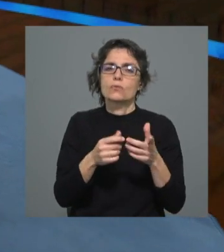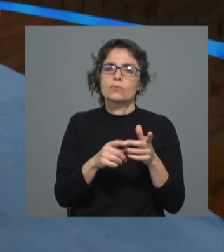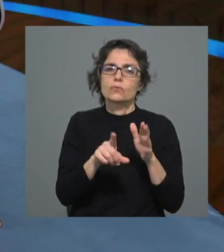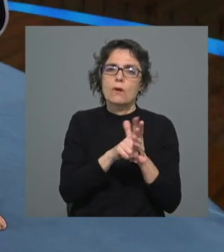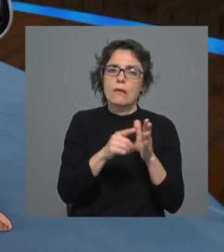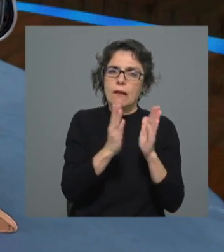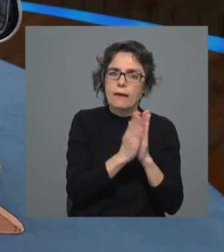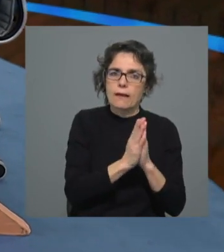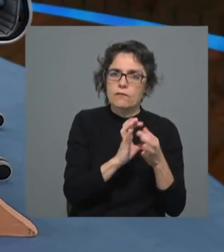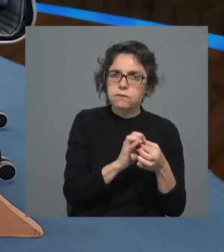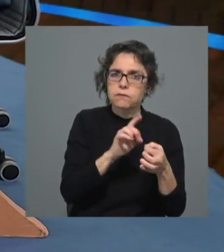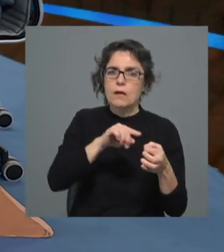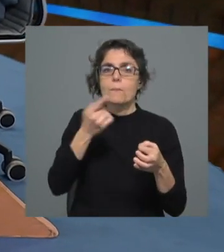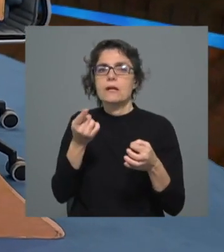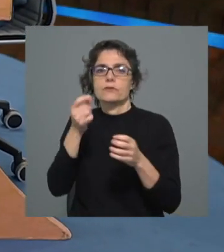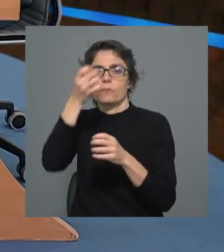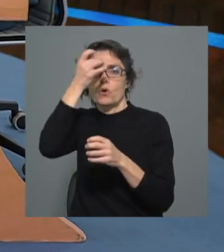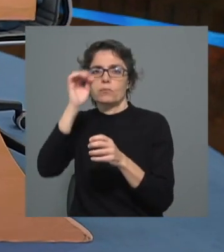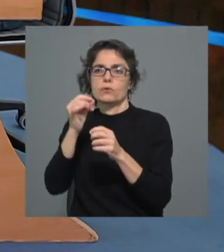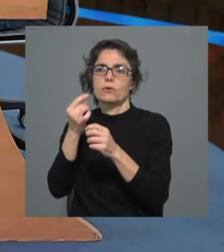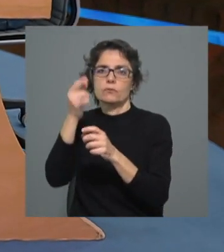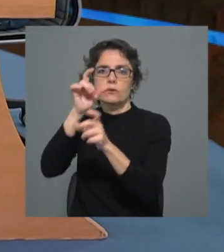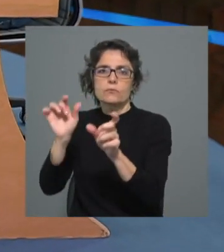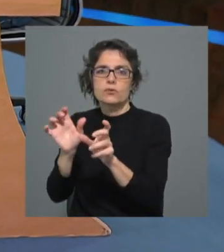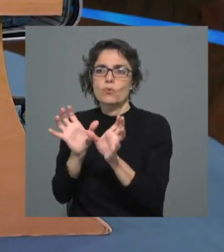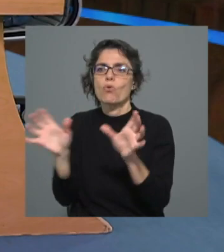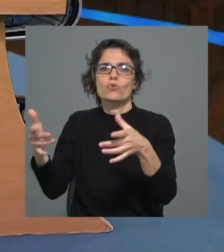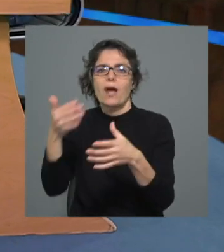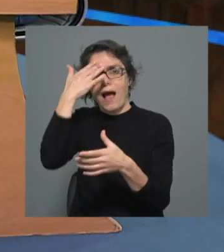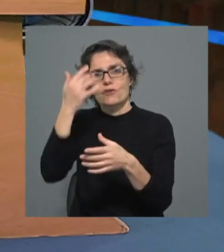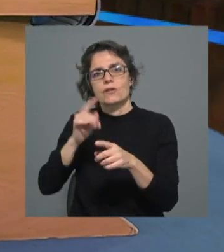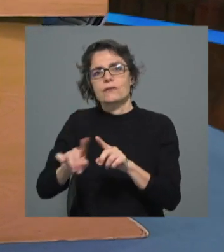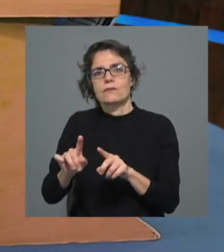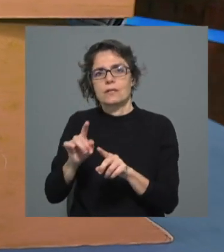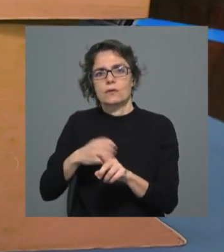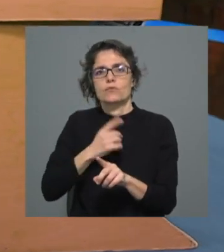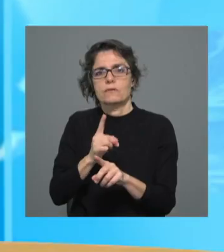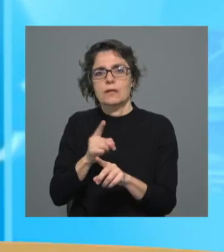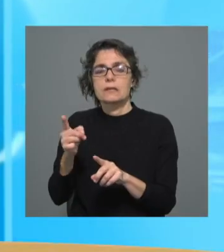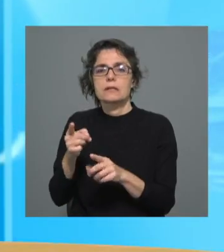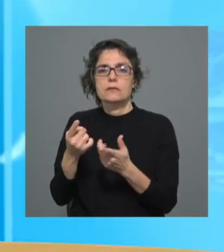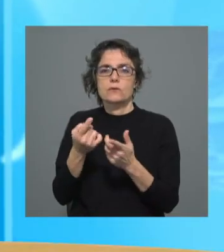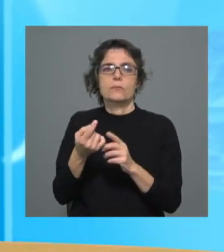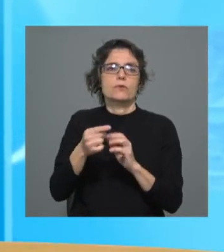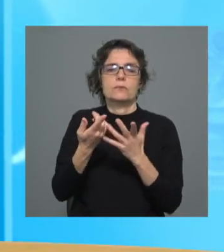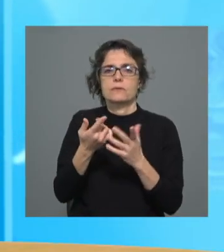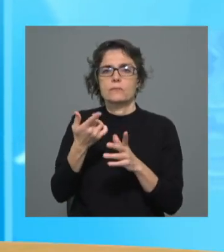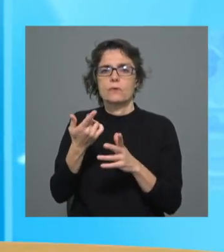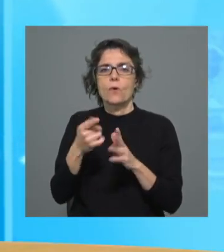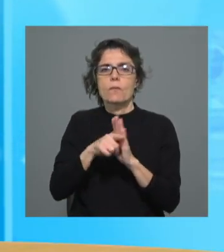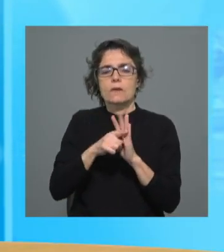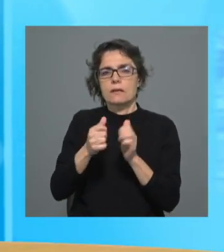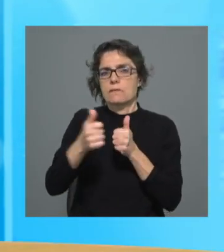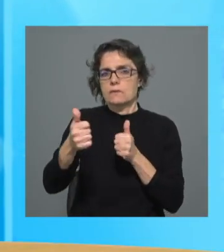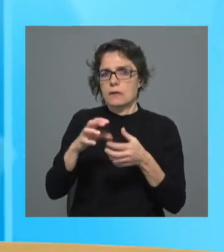forma. E quando falam em suspensão temporária, é aquilo que o direito entende como uma medida administrativa de afastamento. Aquilo que nós